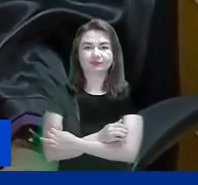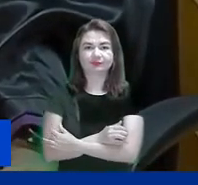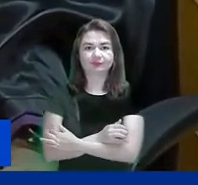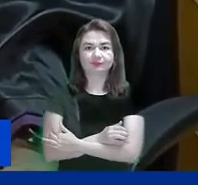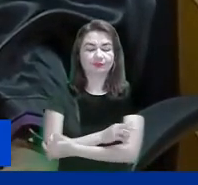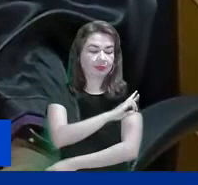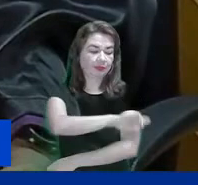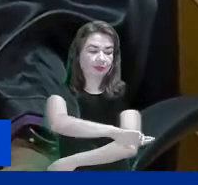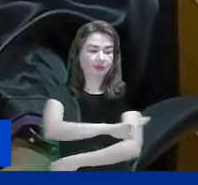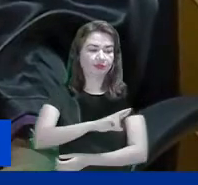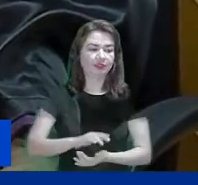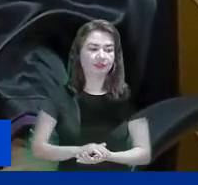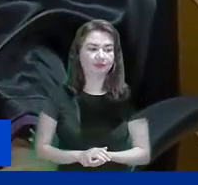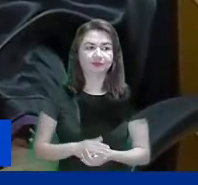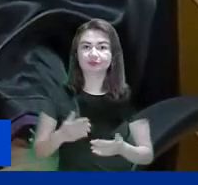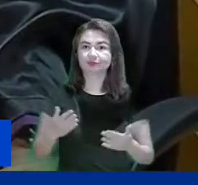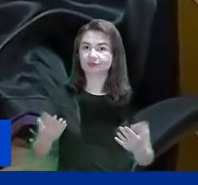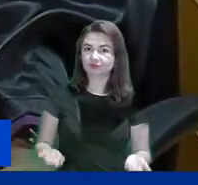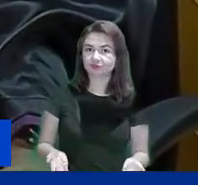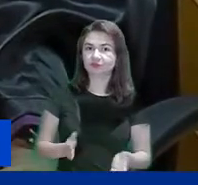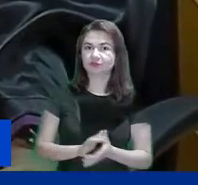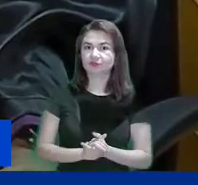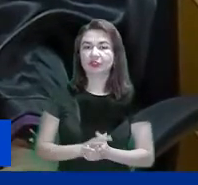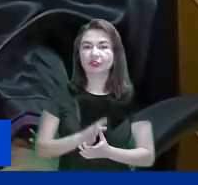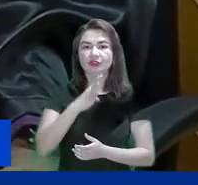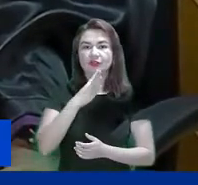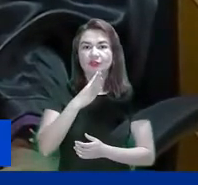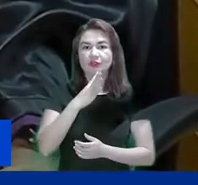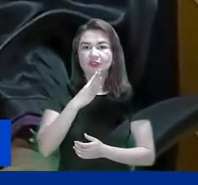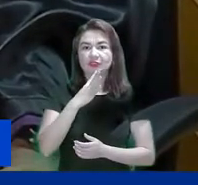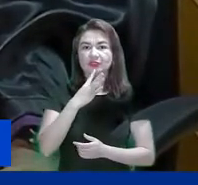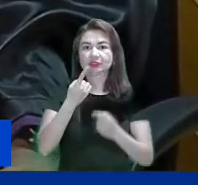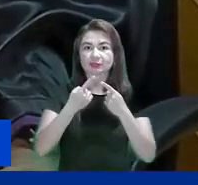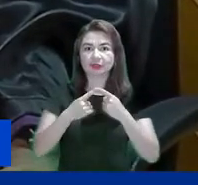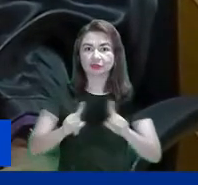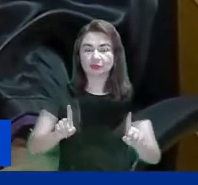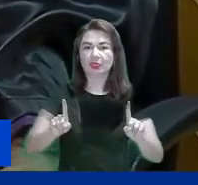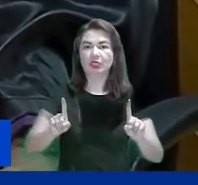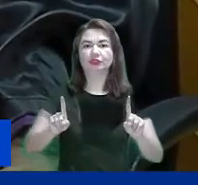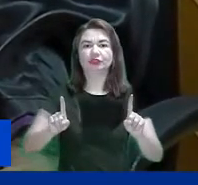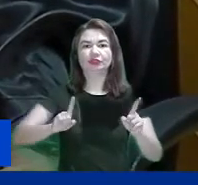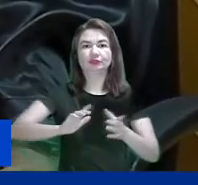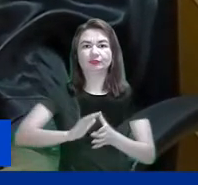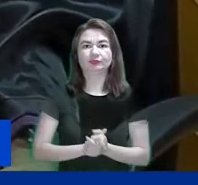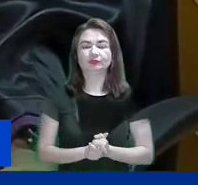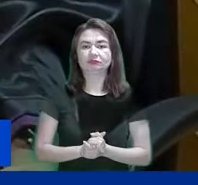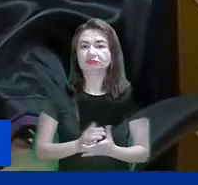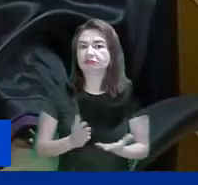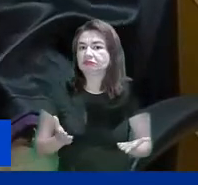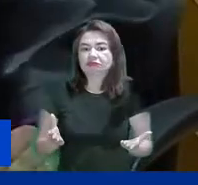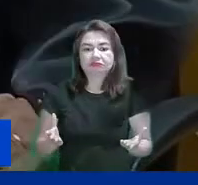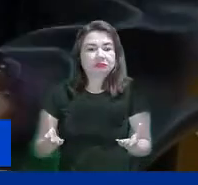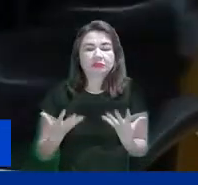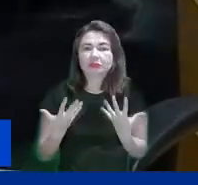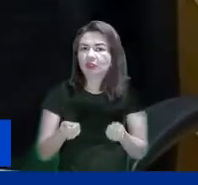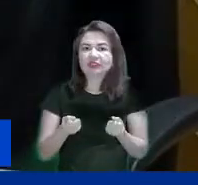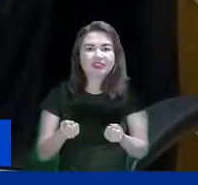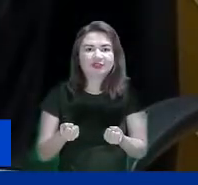foi desfavorável, impõe-se o conhecimento, mas o não provimento dos